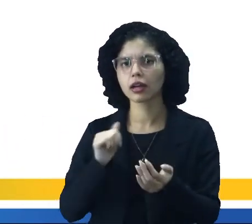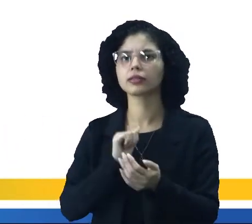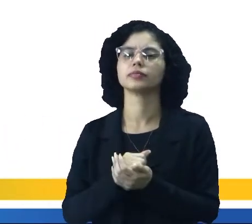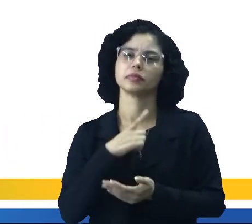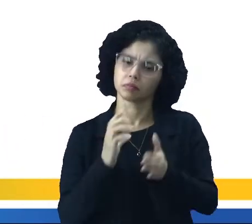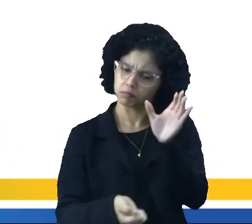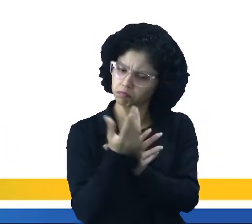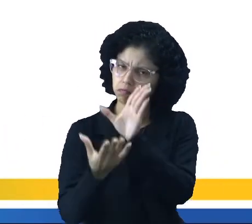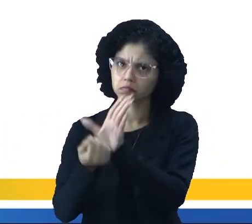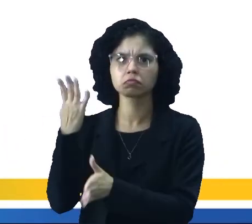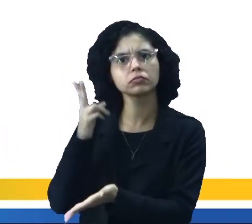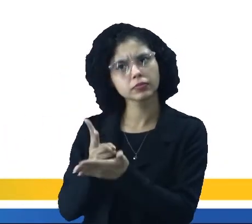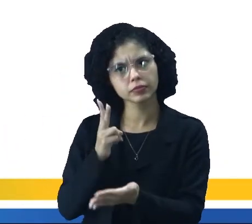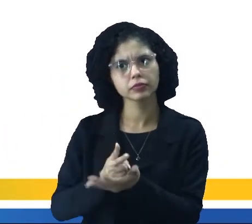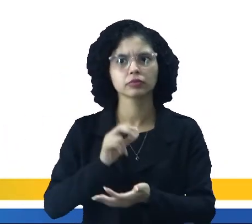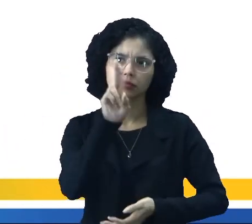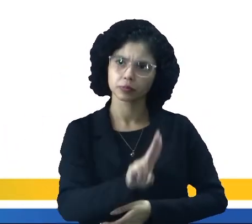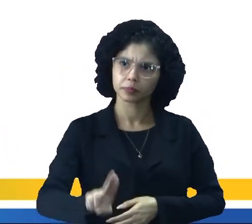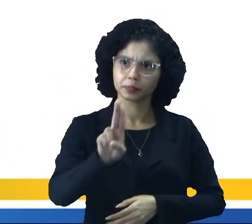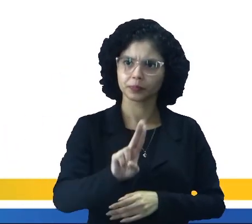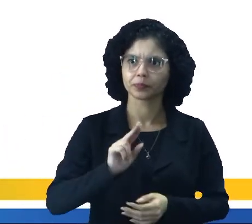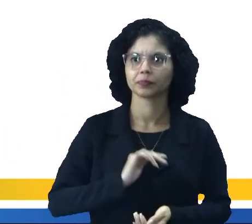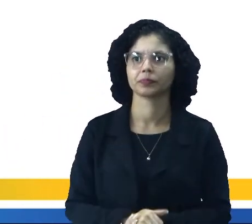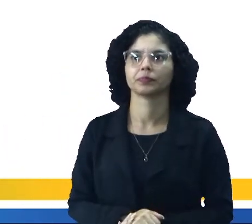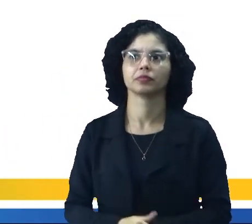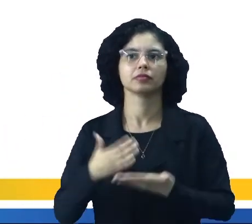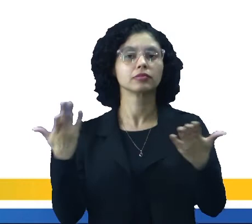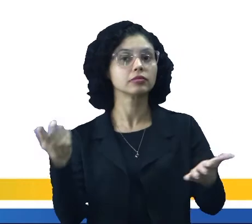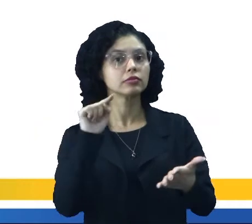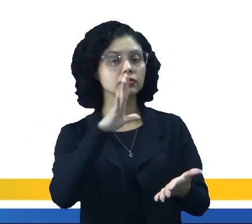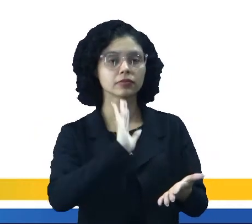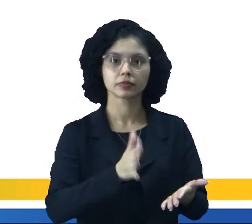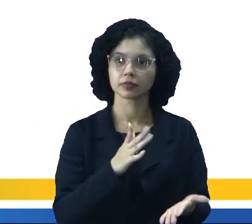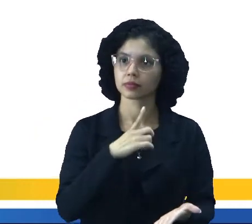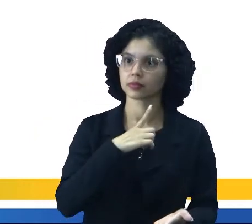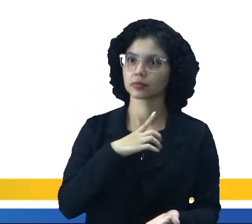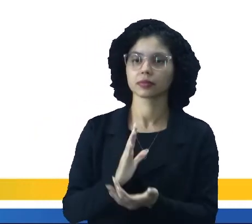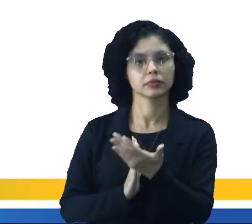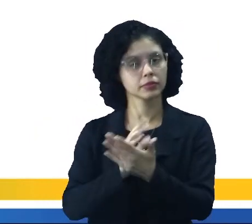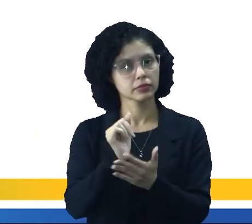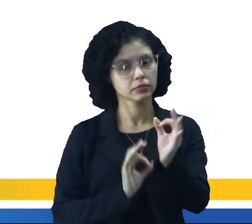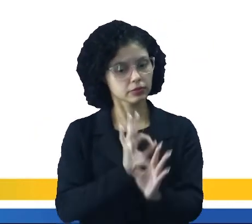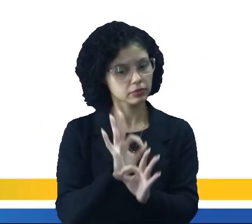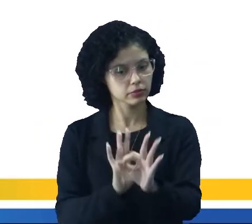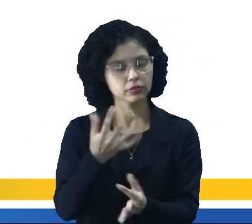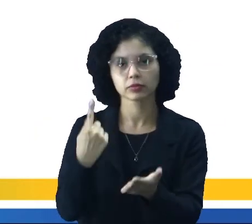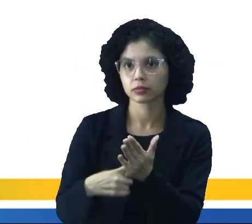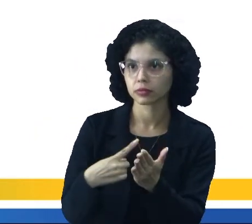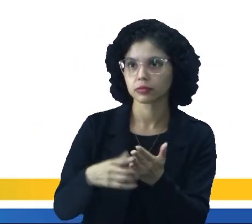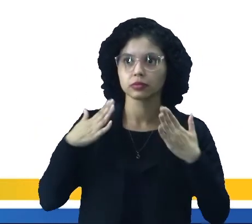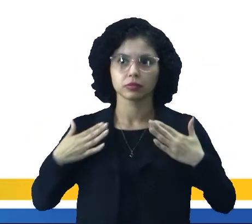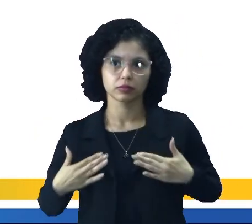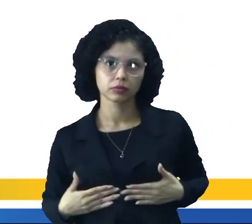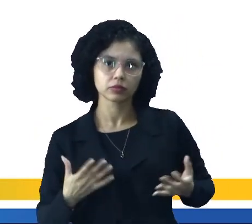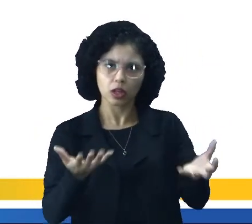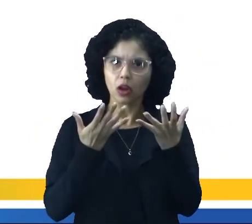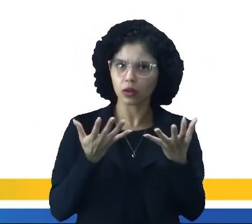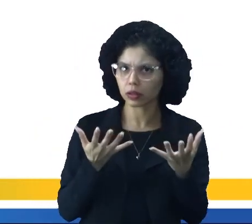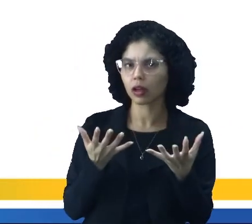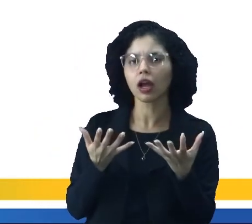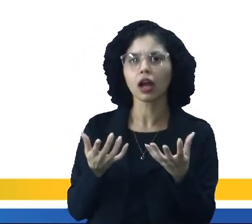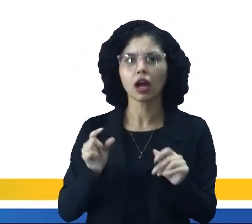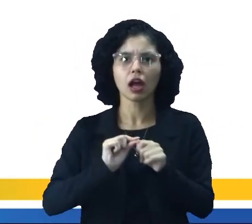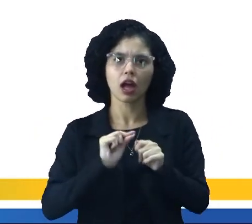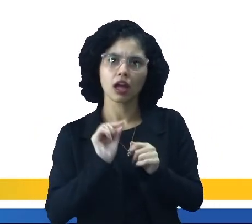grandiosa demanda que havia sido criada. Então aqui a gente já tem nessa busca, nesse preparo de condicionar meu corpo, eu quero estar